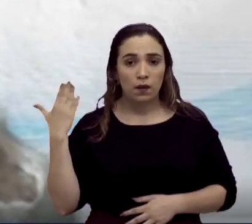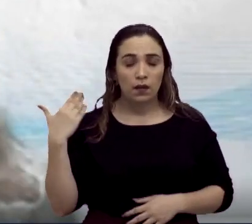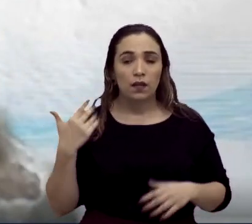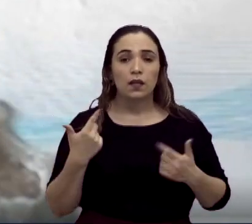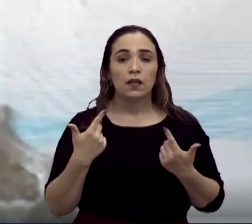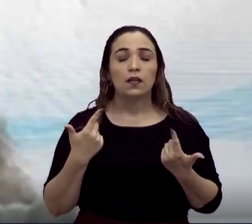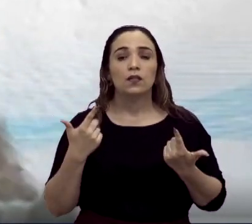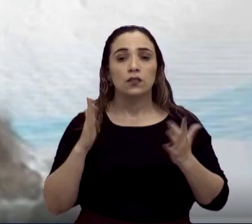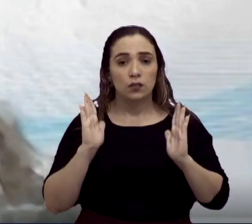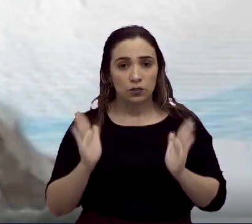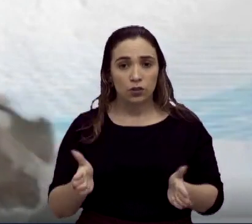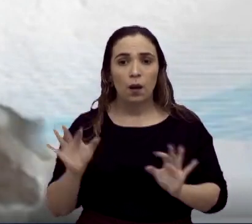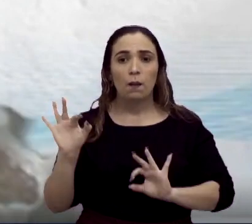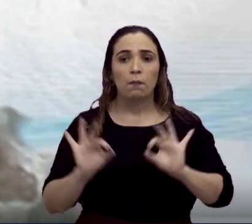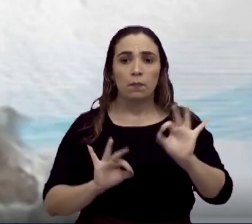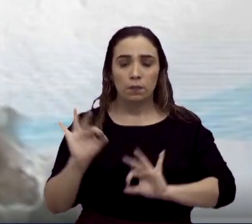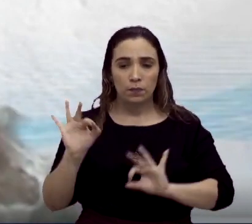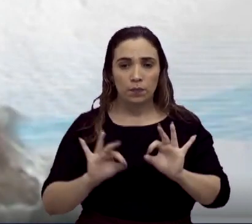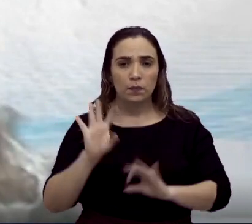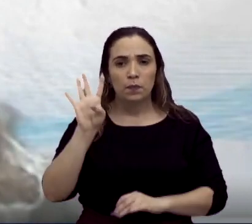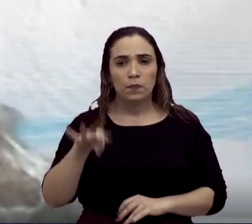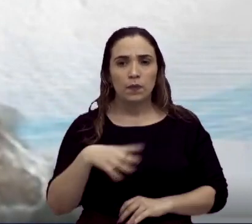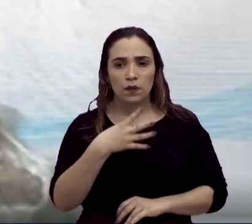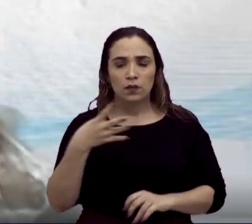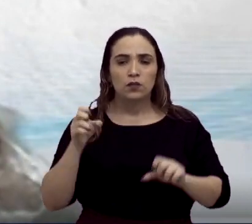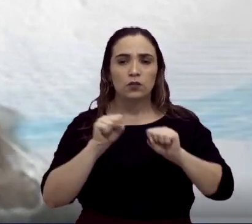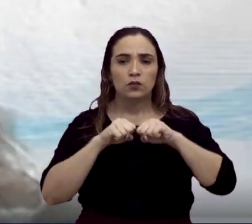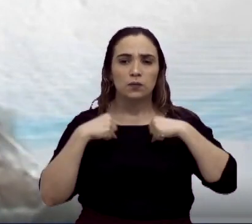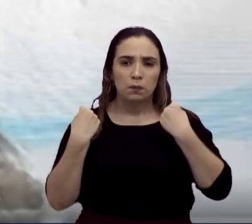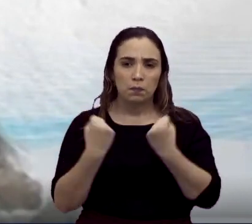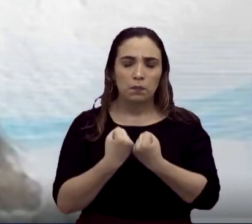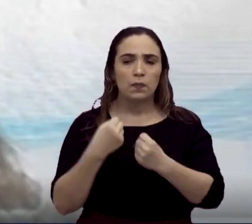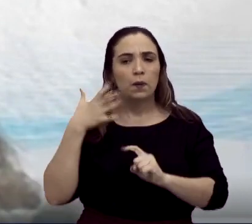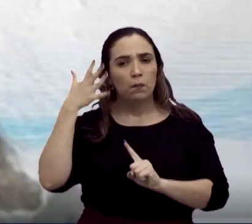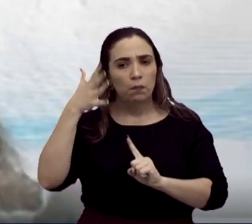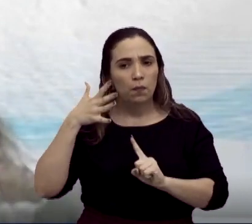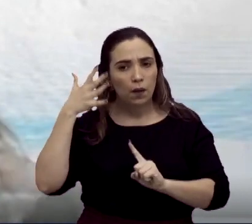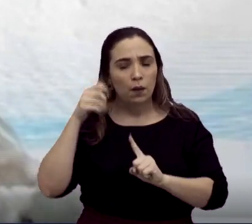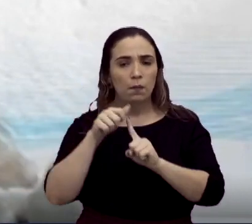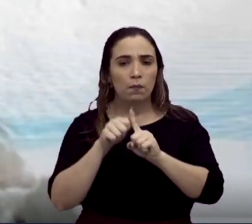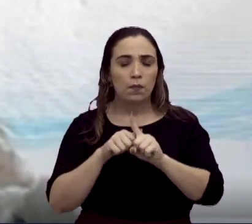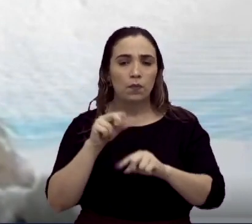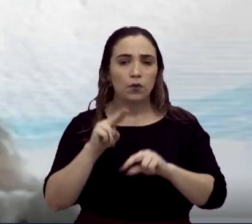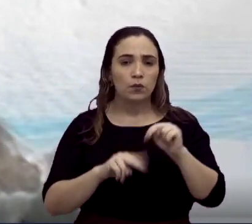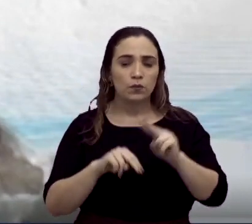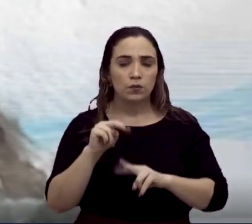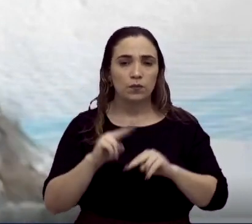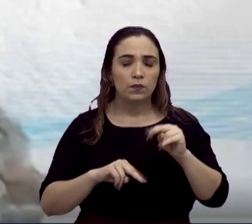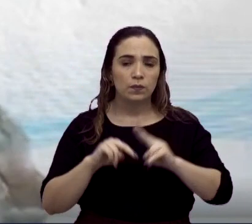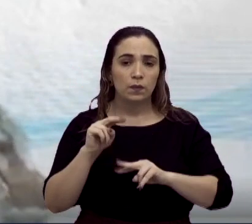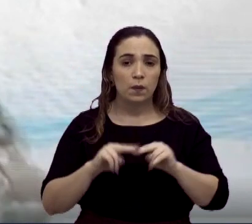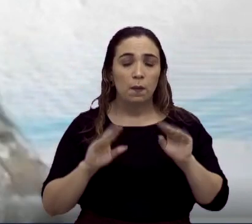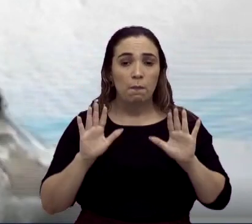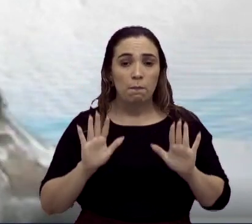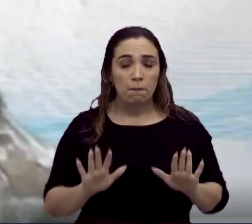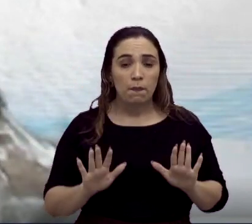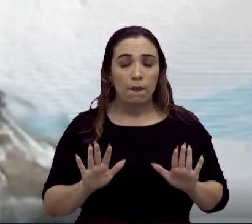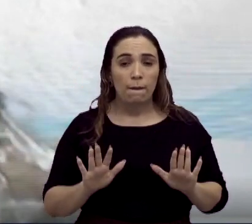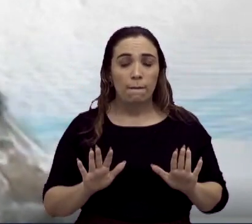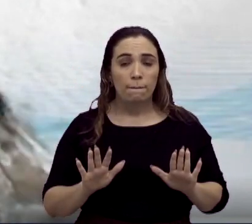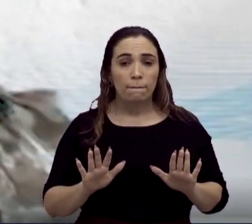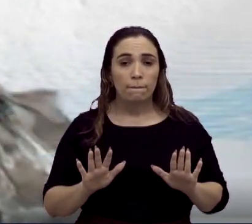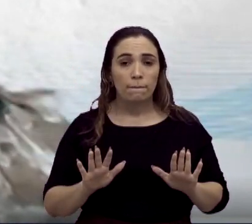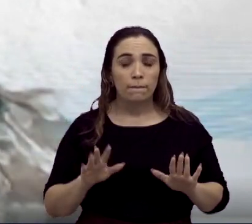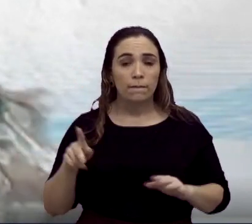até planejamento de vários seminários, palestras durante o mês de junho. Mas quando a gente viu que